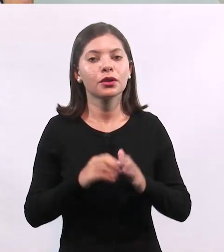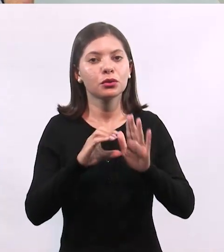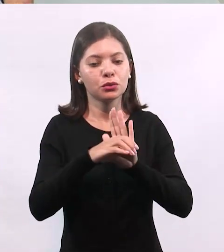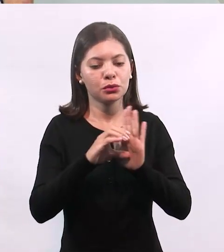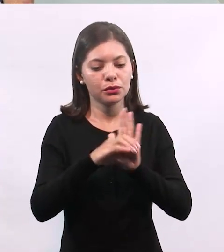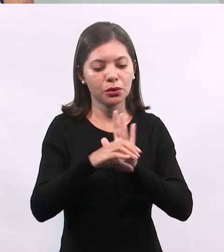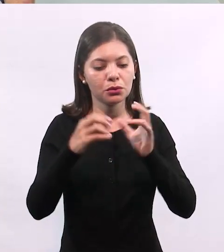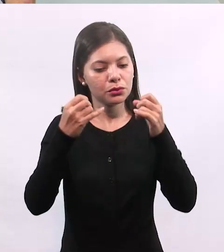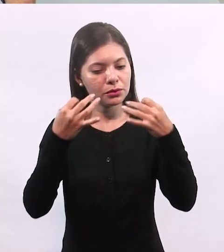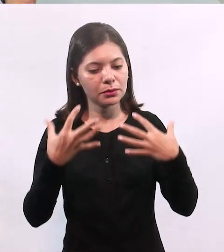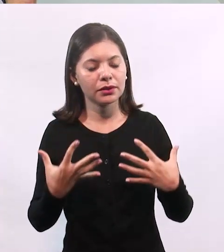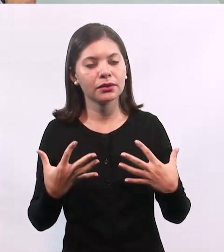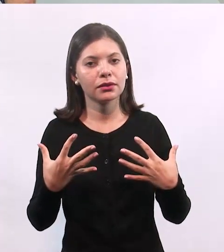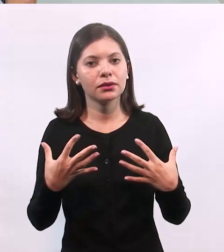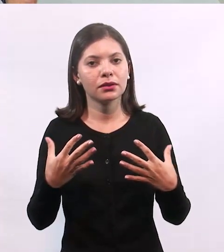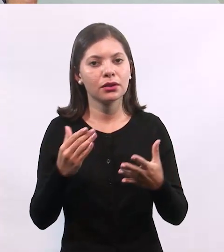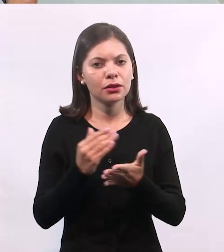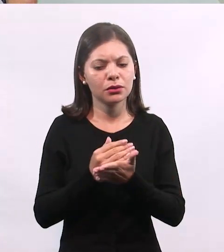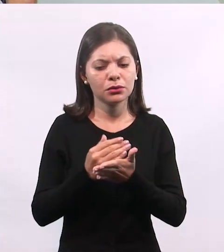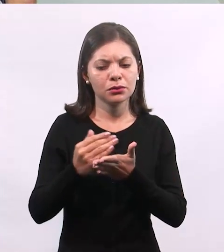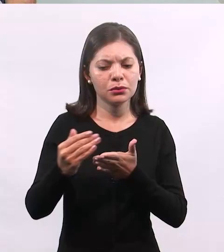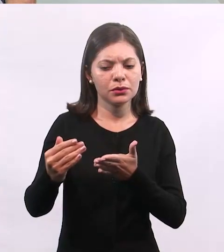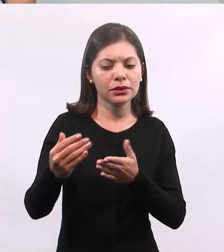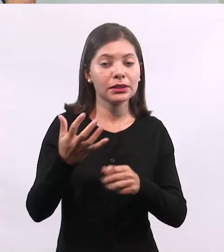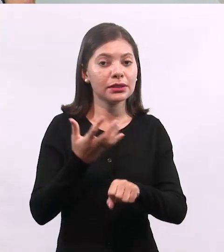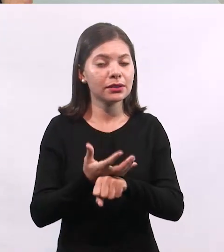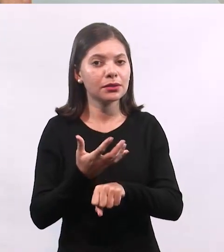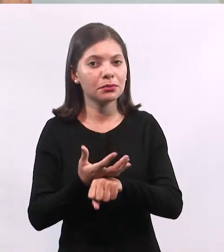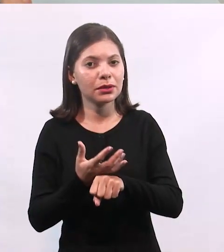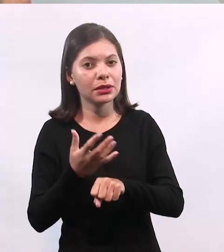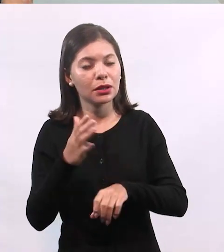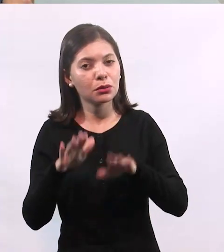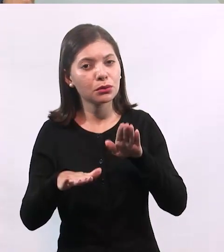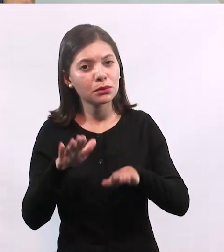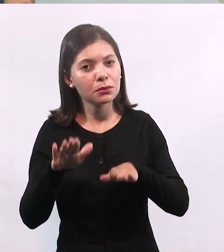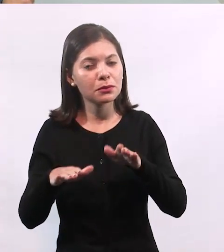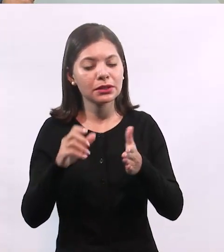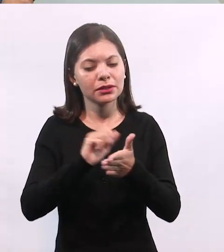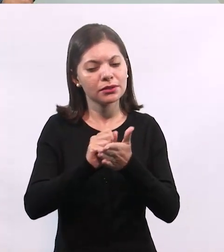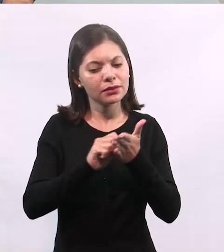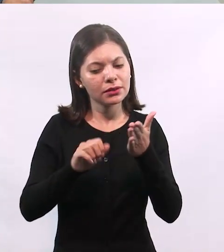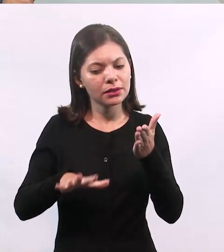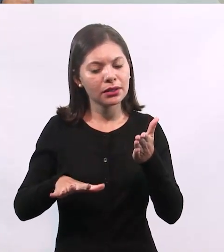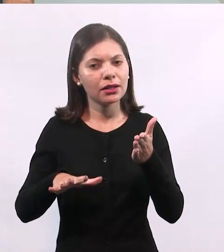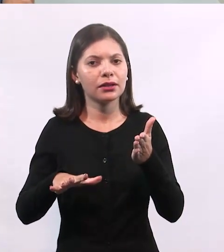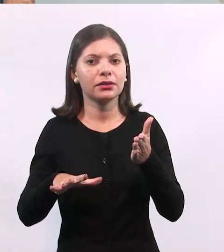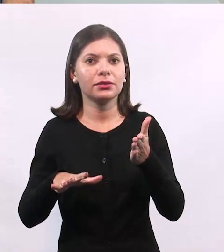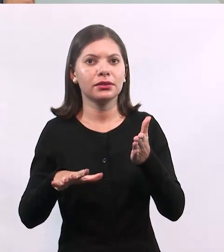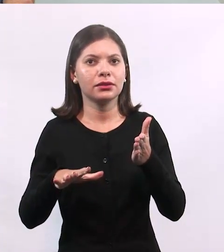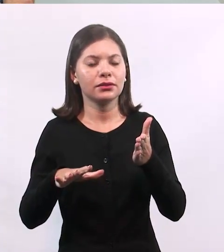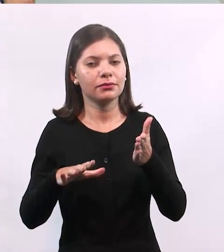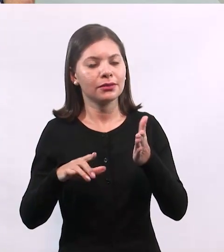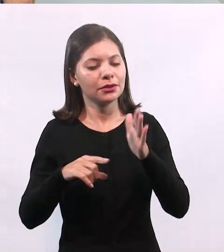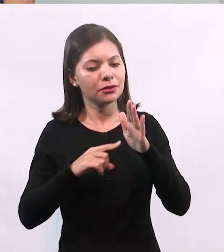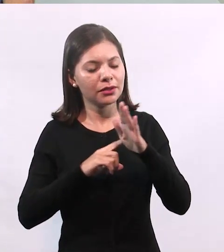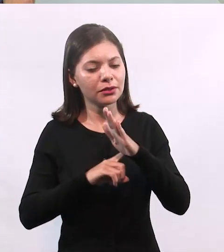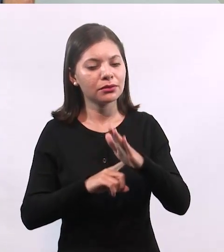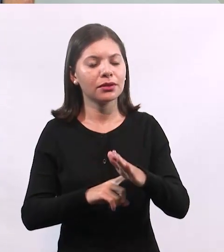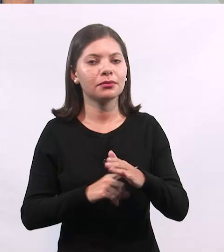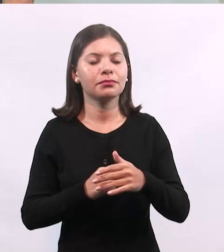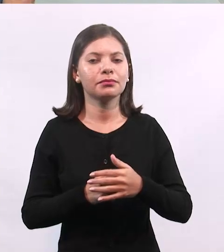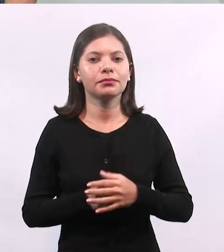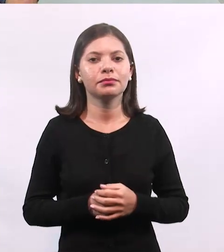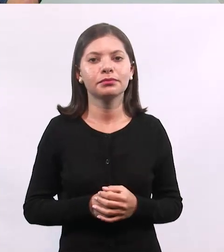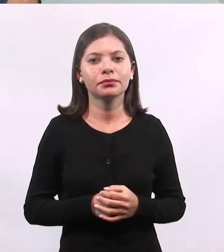dúvidas acerca desse conteúdo teremos durante o desenvolvimento disciplina algumas atividades que exploram esse conceito de